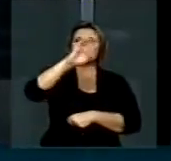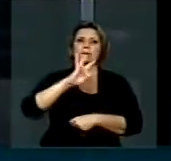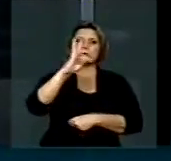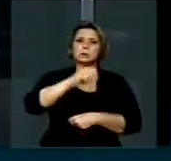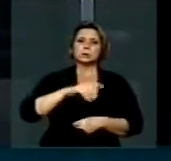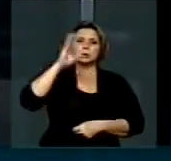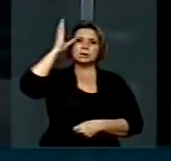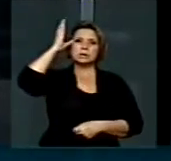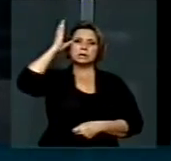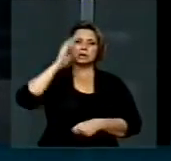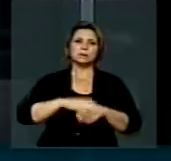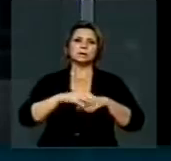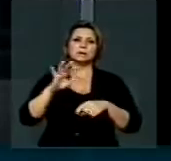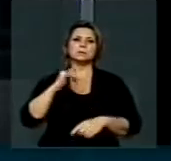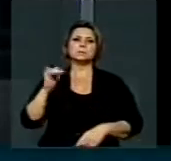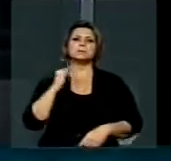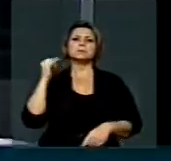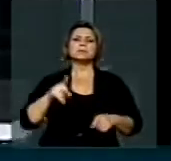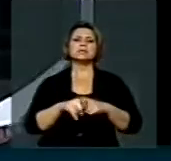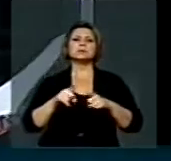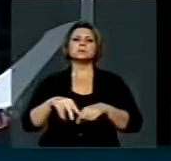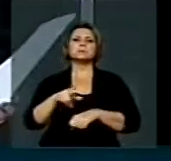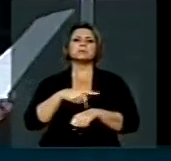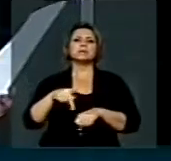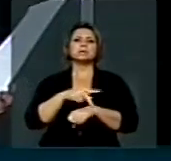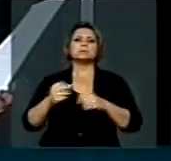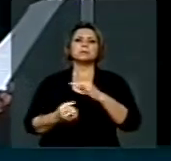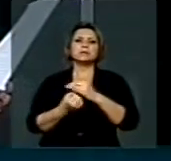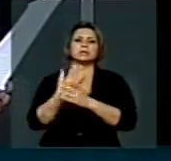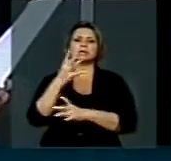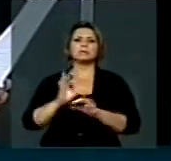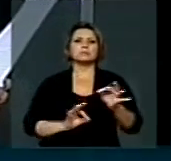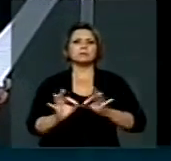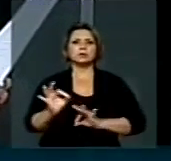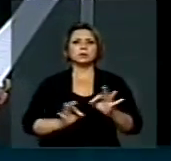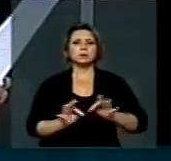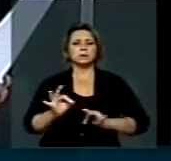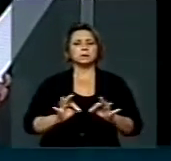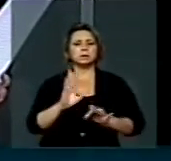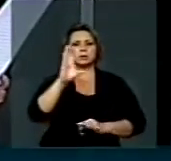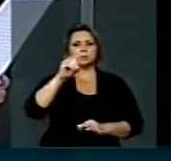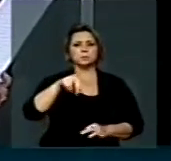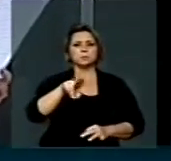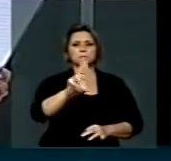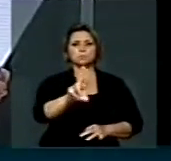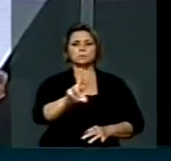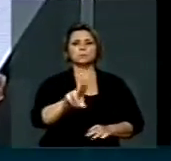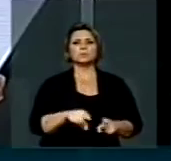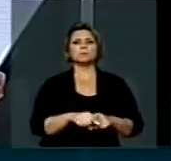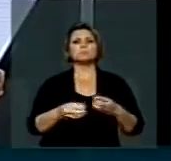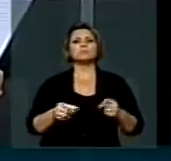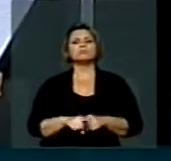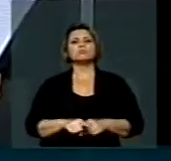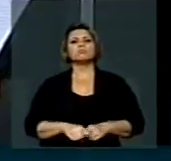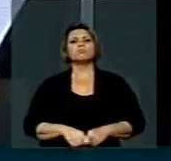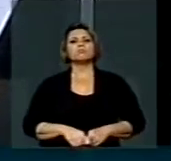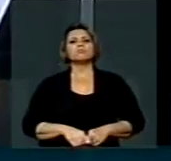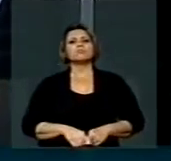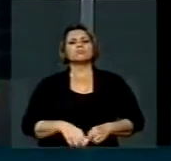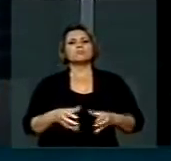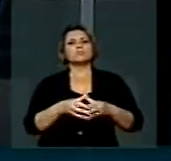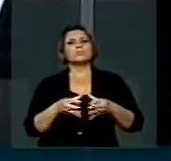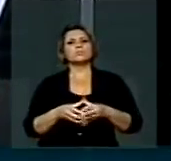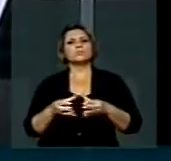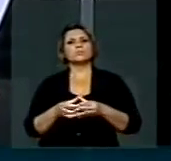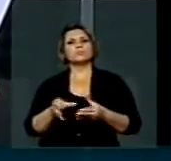China, torna-se não apenas país fundador de organizações das Nações Unidas, a ONU, como também passa a integrar